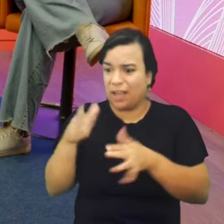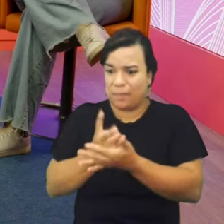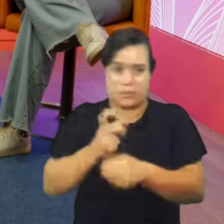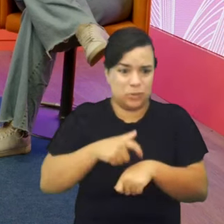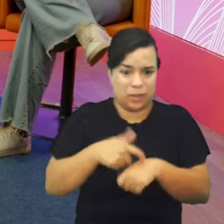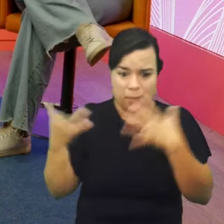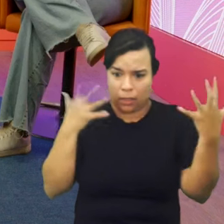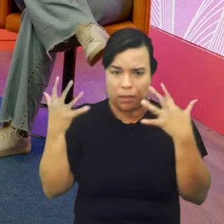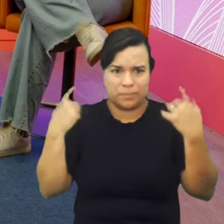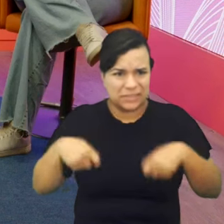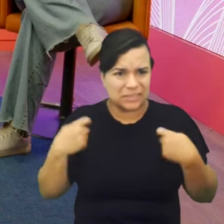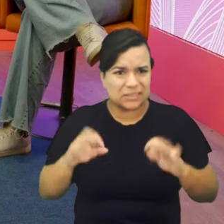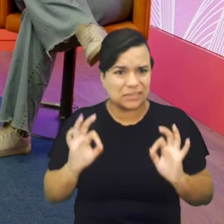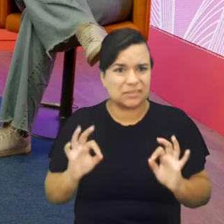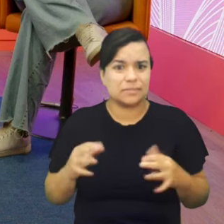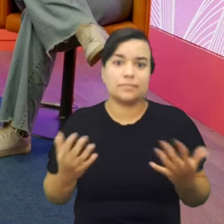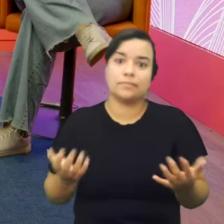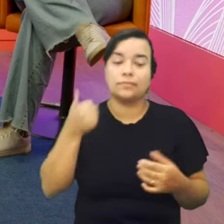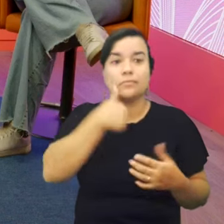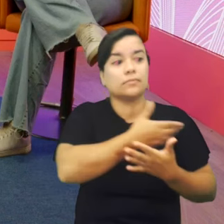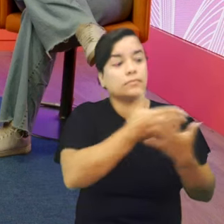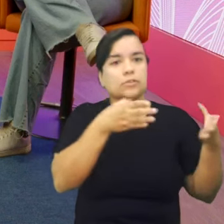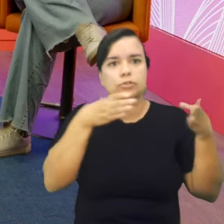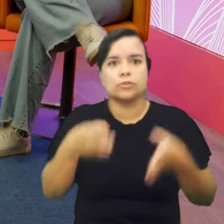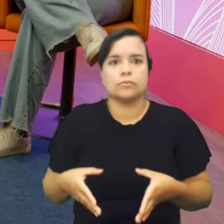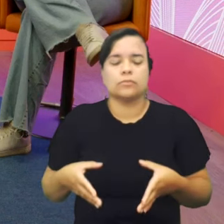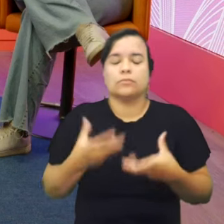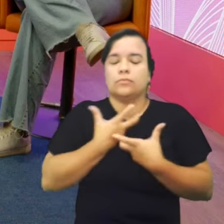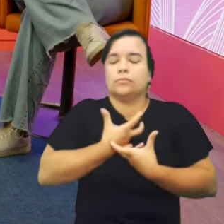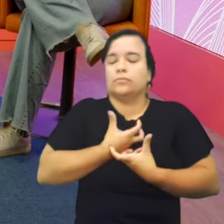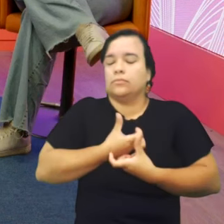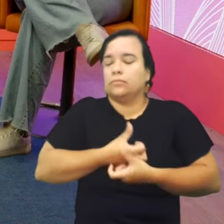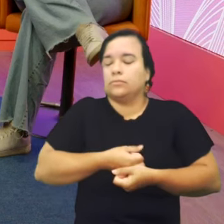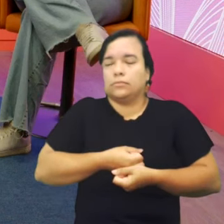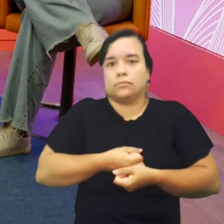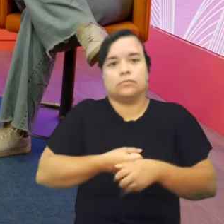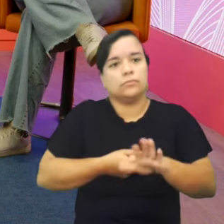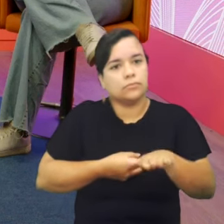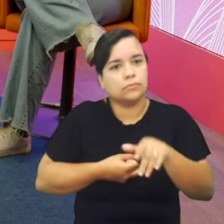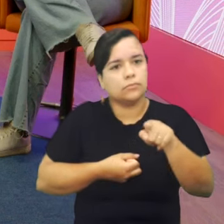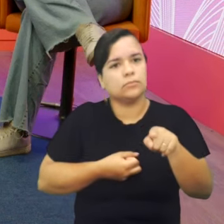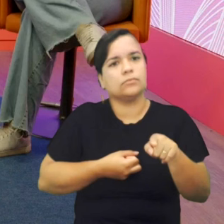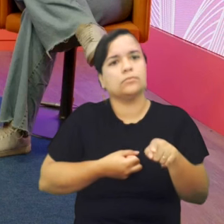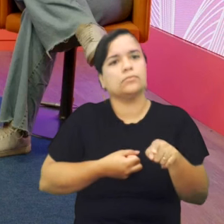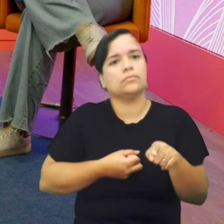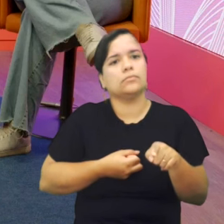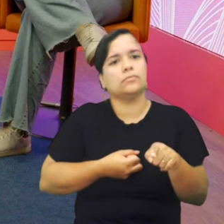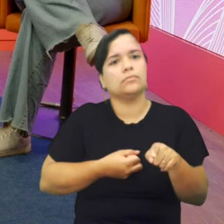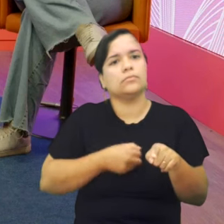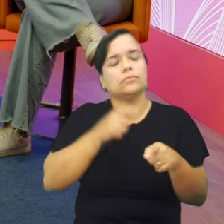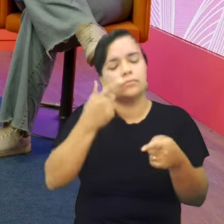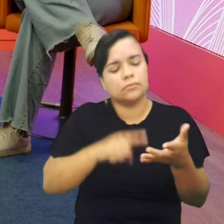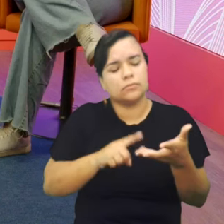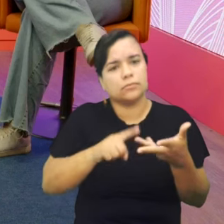né? E aí quando essas mulheres elas chegam esgotadas, que aí eu falo, e o seu feminino? Eu não sei mais o que é isso, que é o que